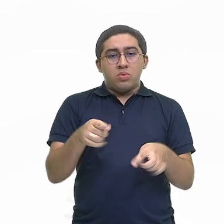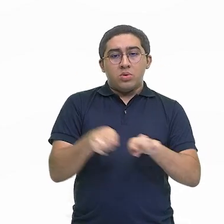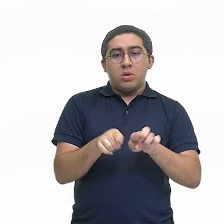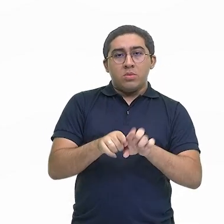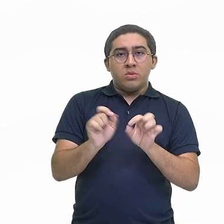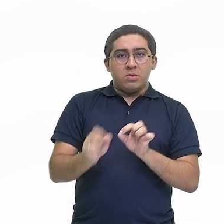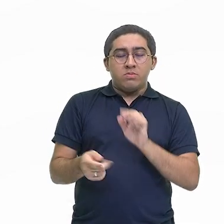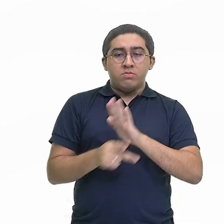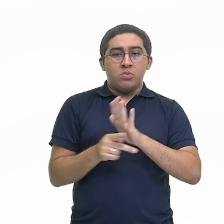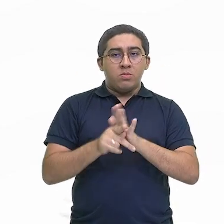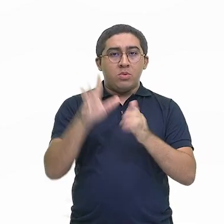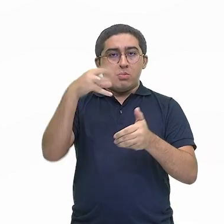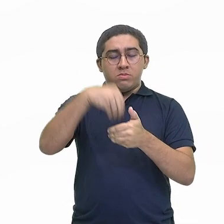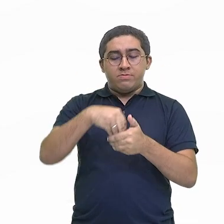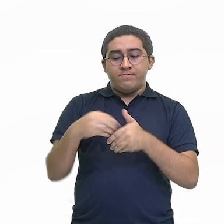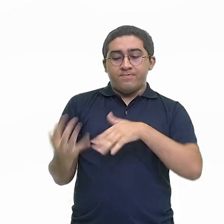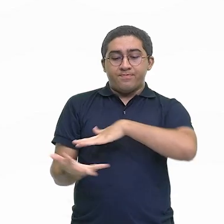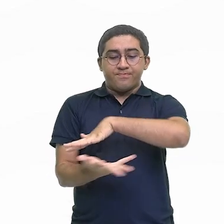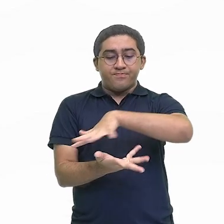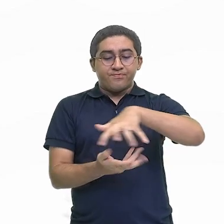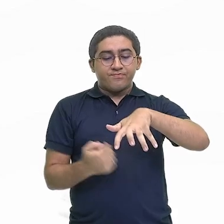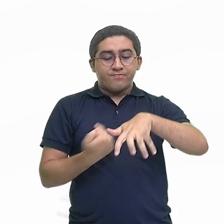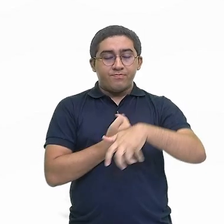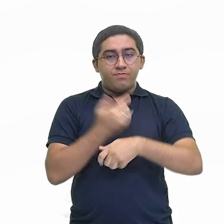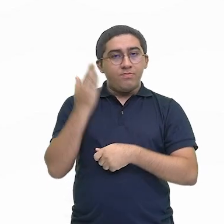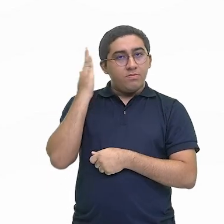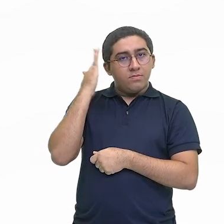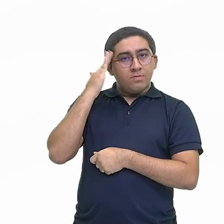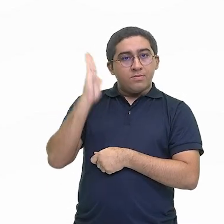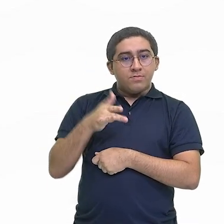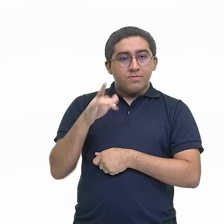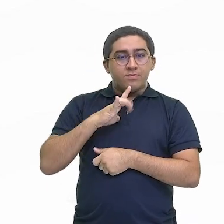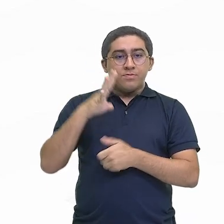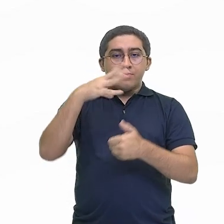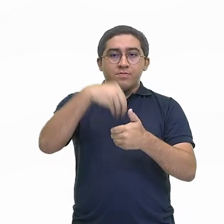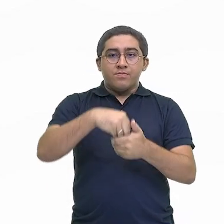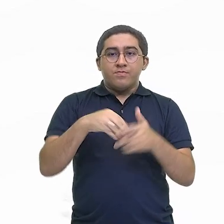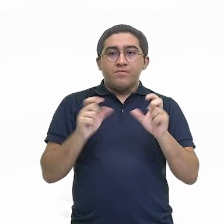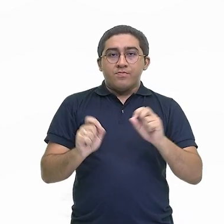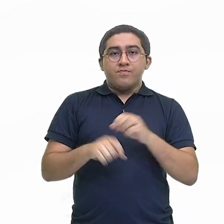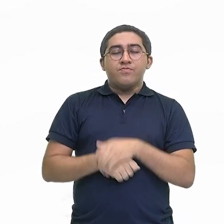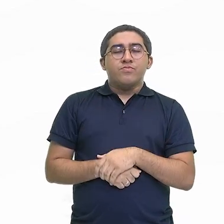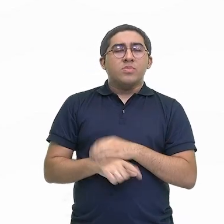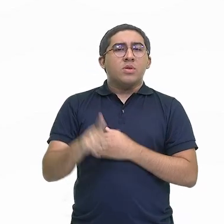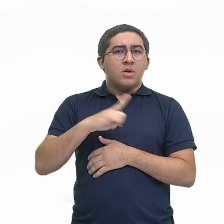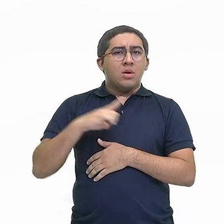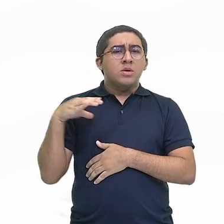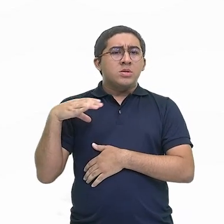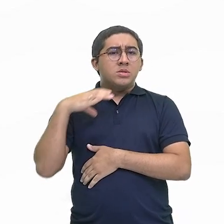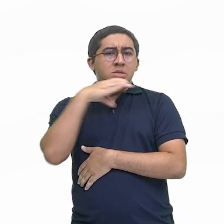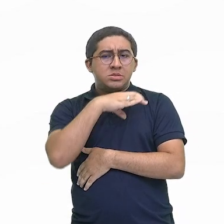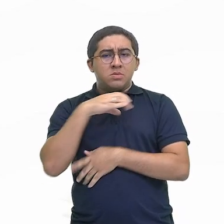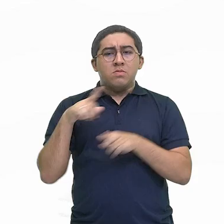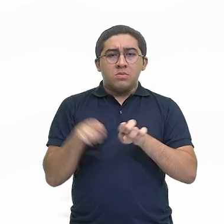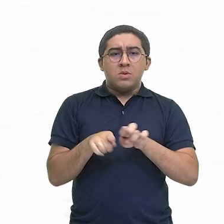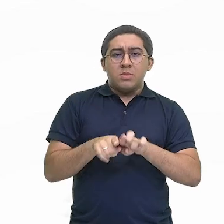do interior da Terra. A gente já sabe que o interior do nosso planeta ele é muito quente e